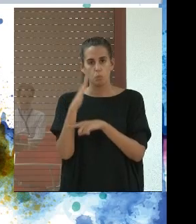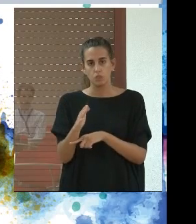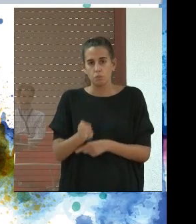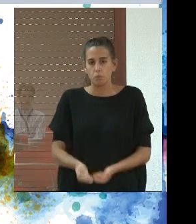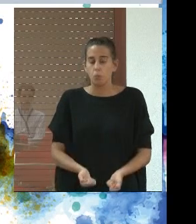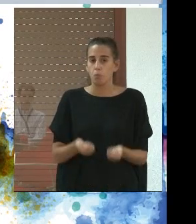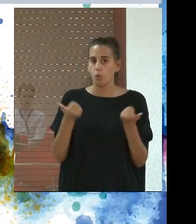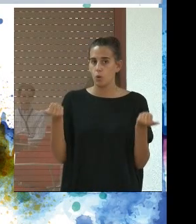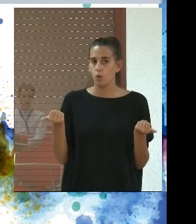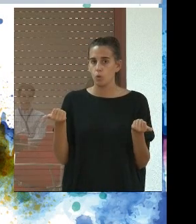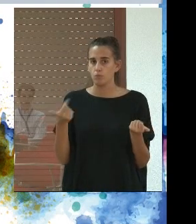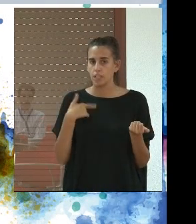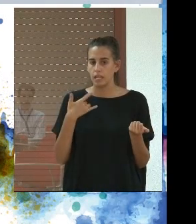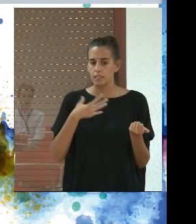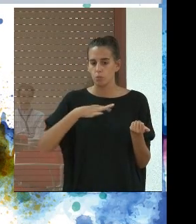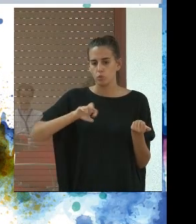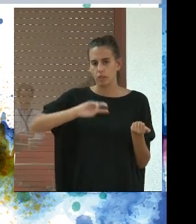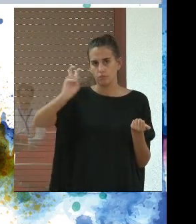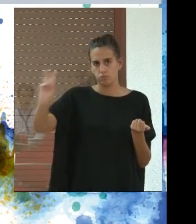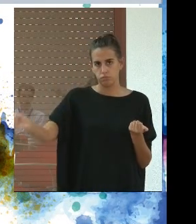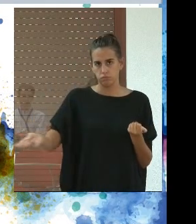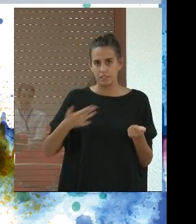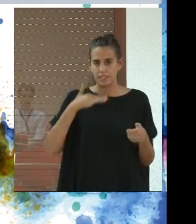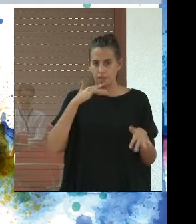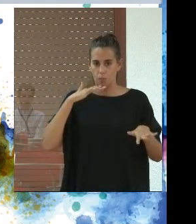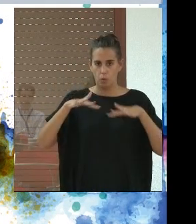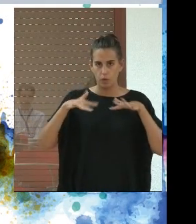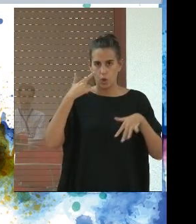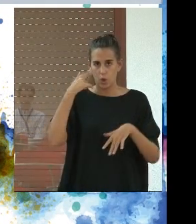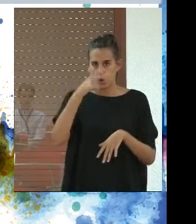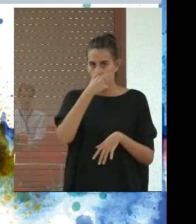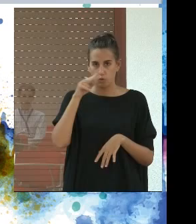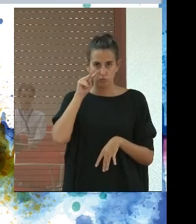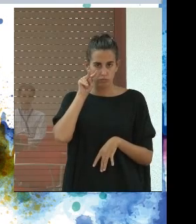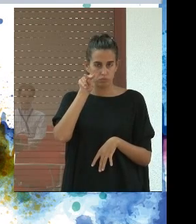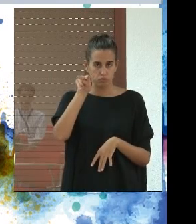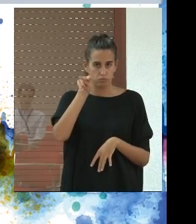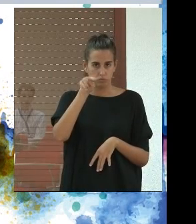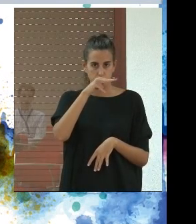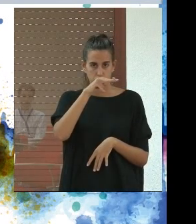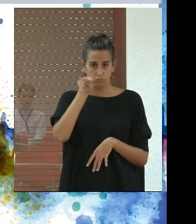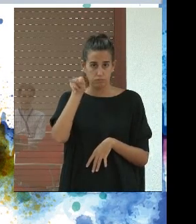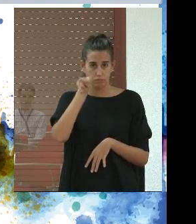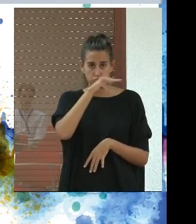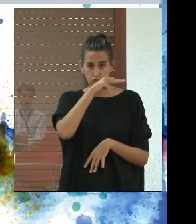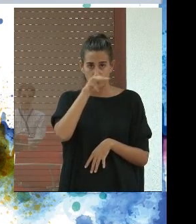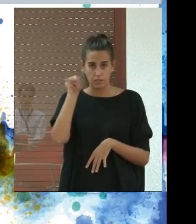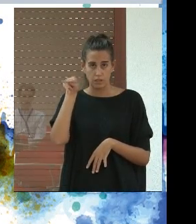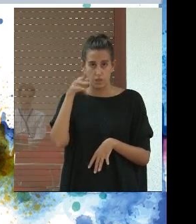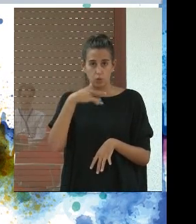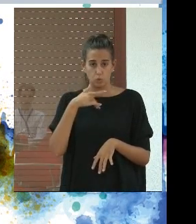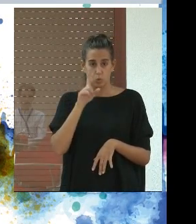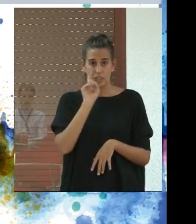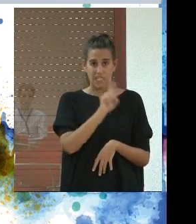Agora é voltar com a minha na Casa Bahia. Já negocia o vendedor e notícia ainda